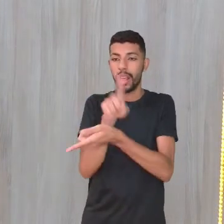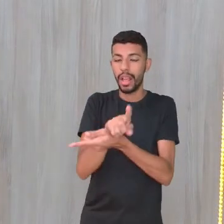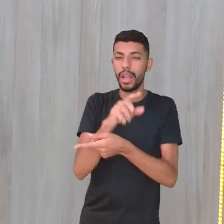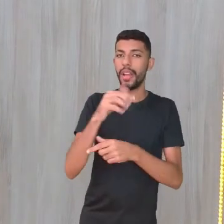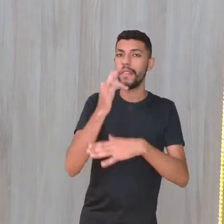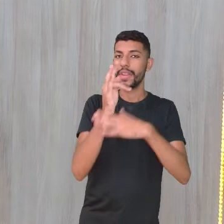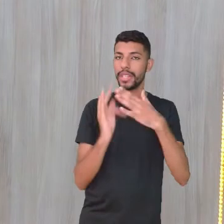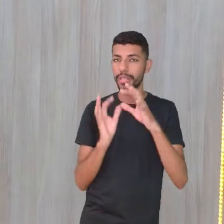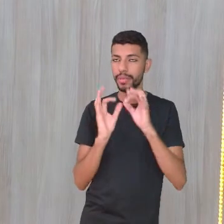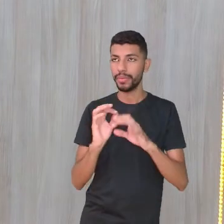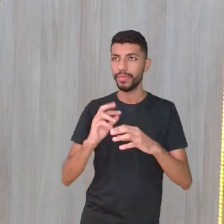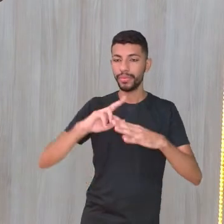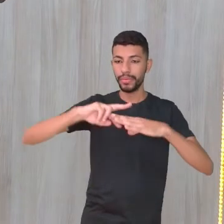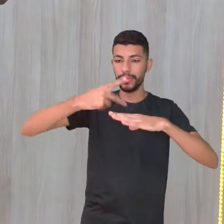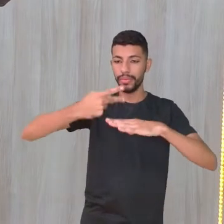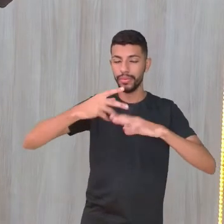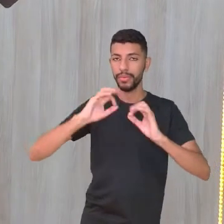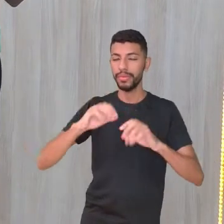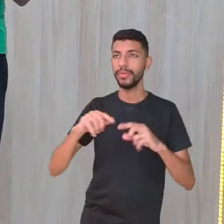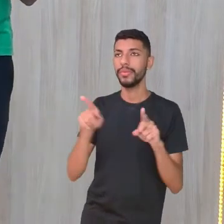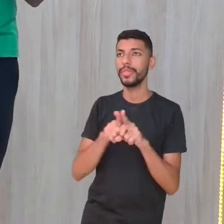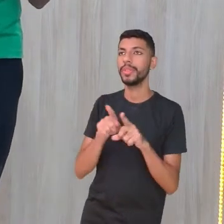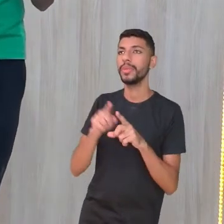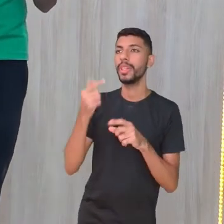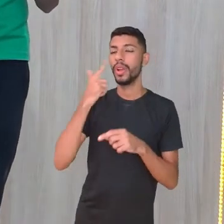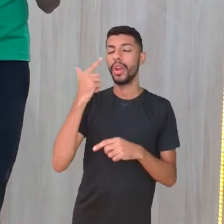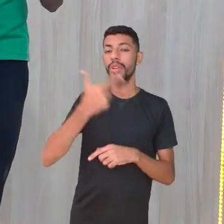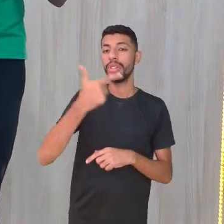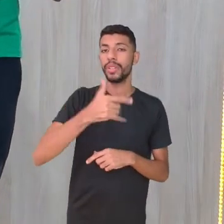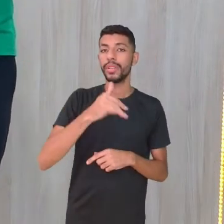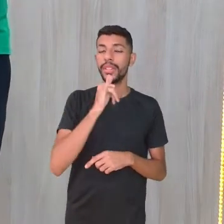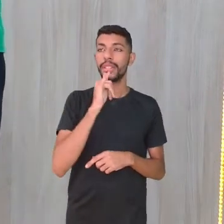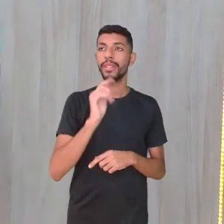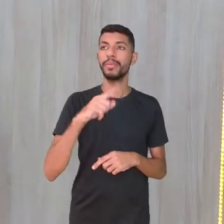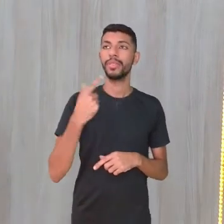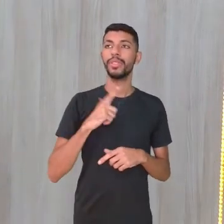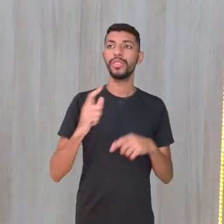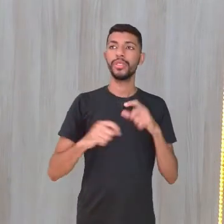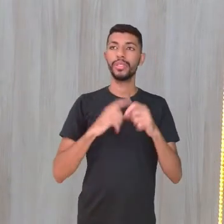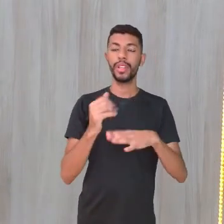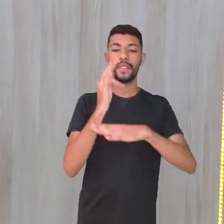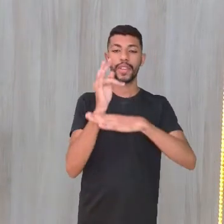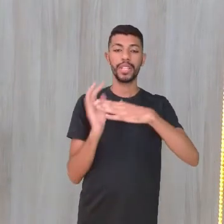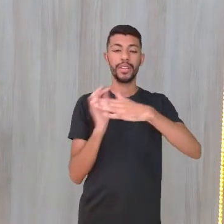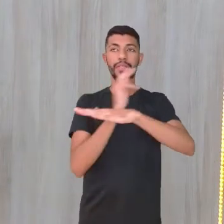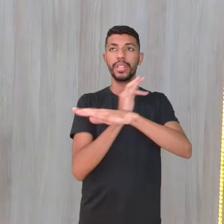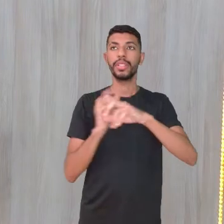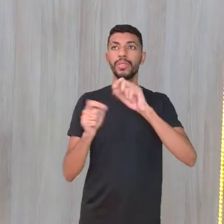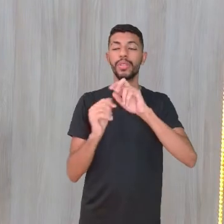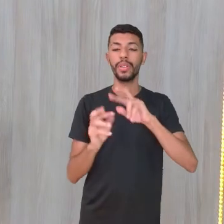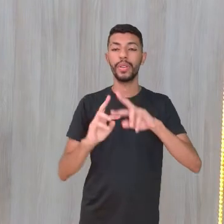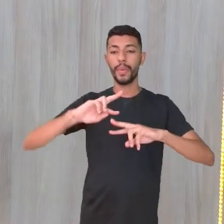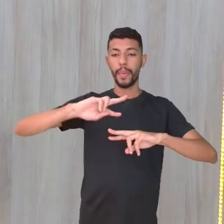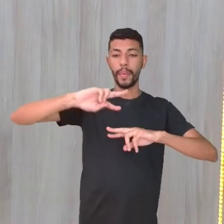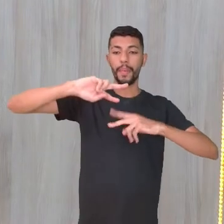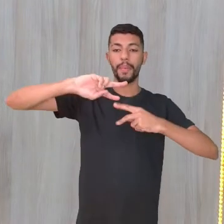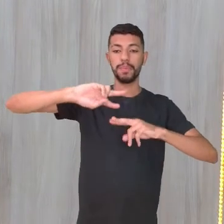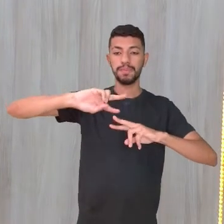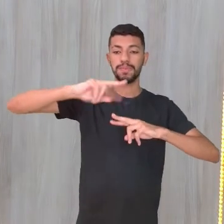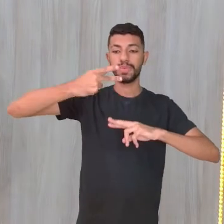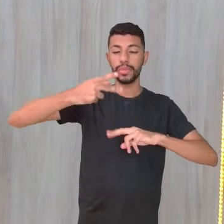caso, quando era uma fração dividido por um número inteiro, a gente repetiu a fração e inverteu o número